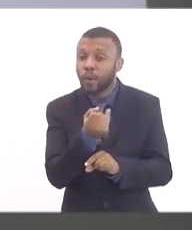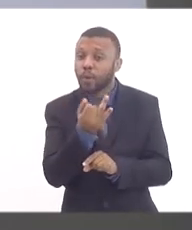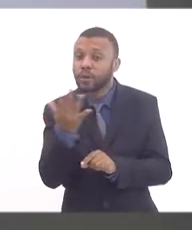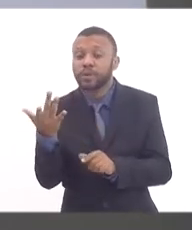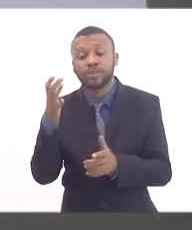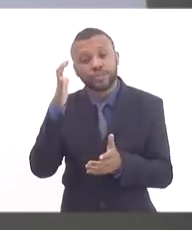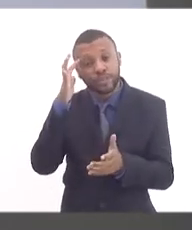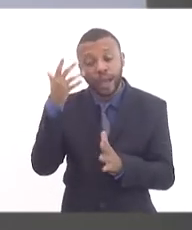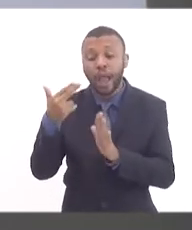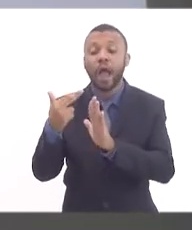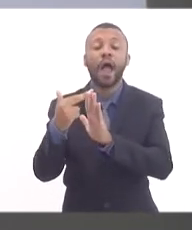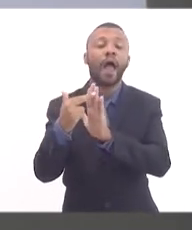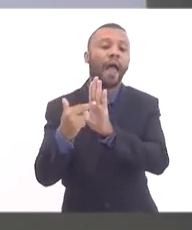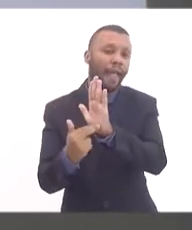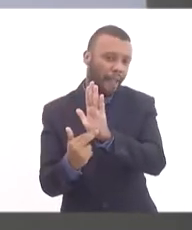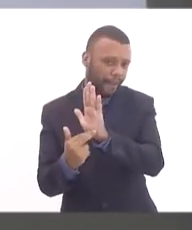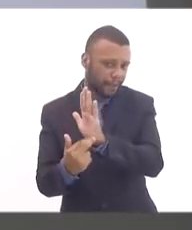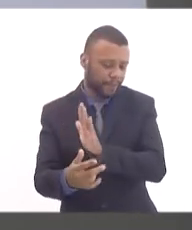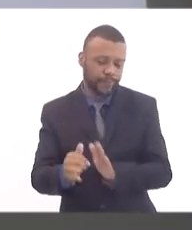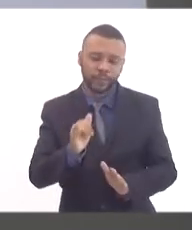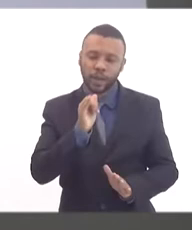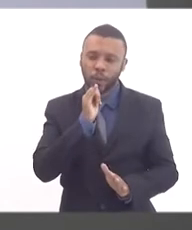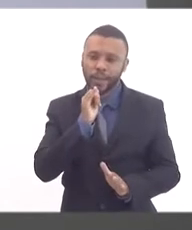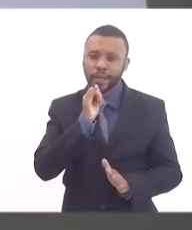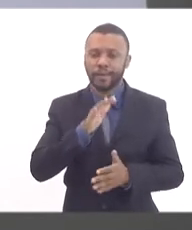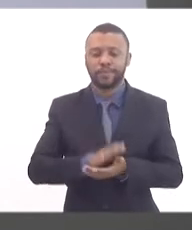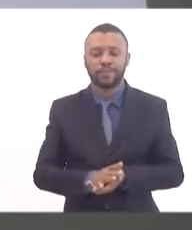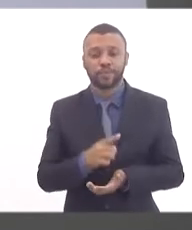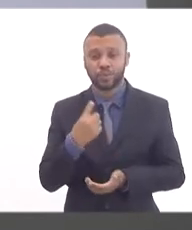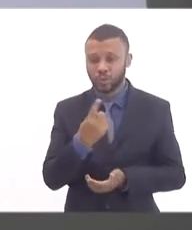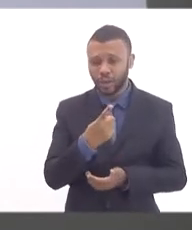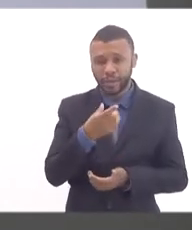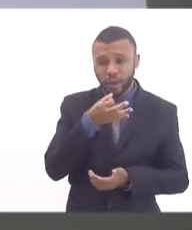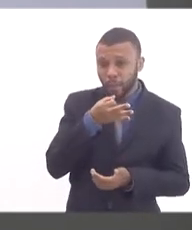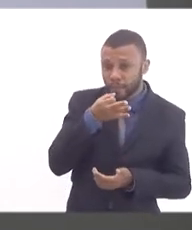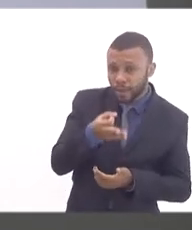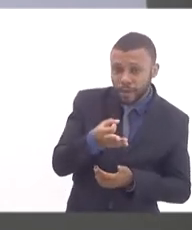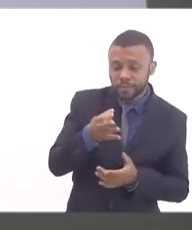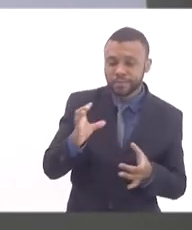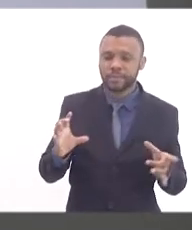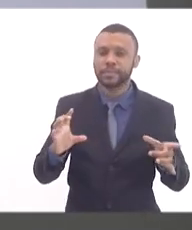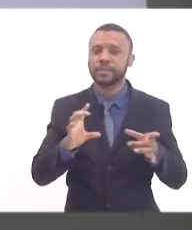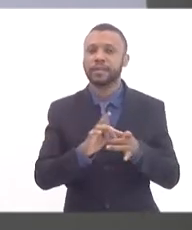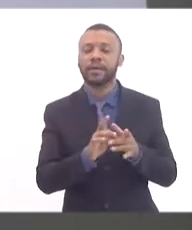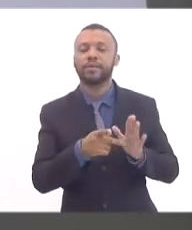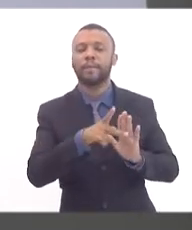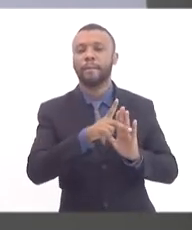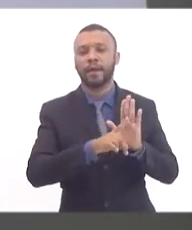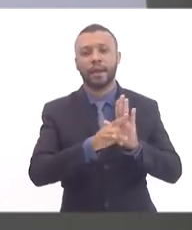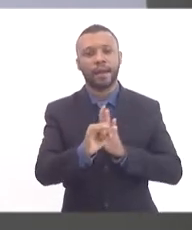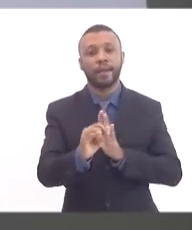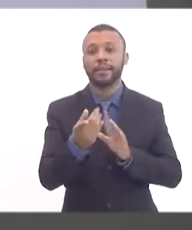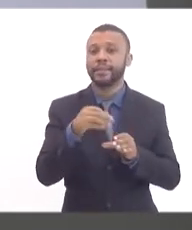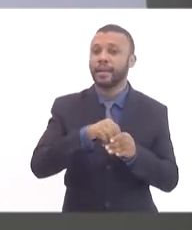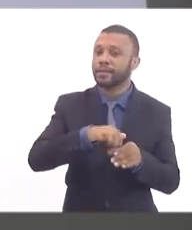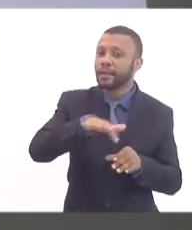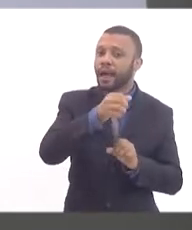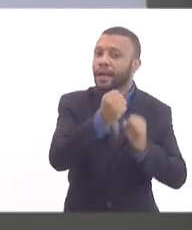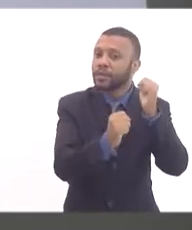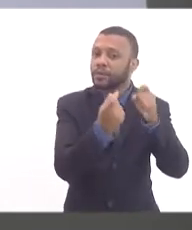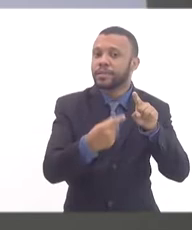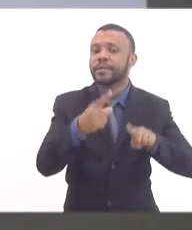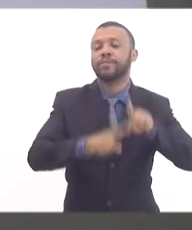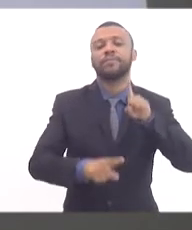condições no nosso caso particular né do pl para a indústria de transformação plástica